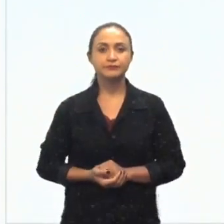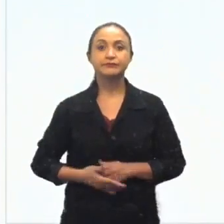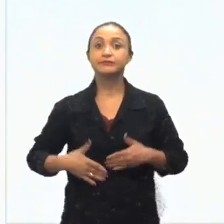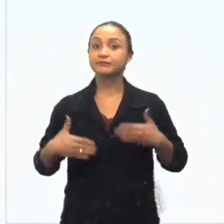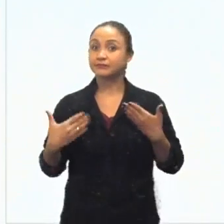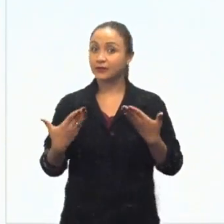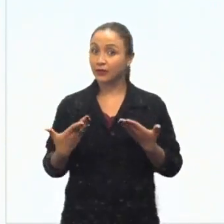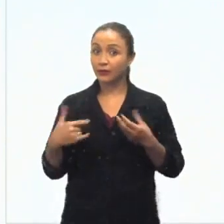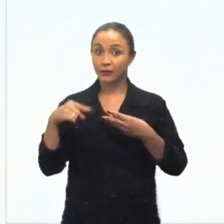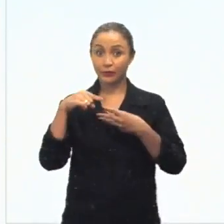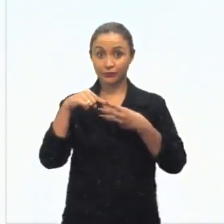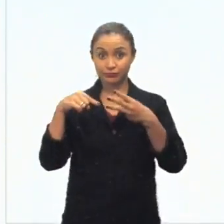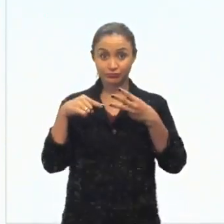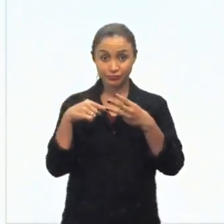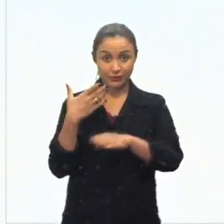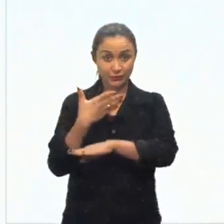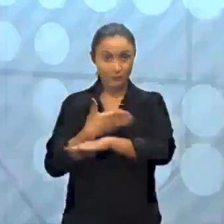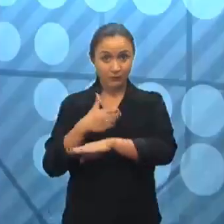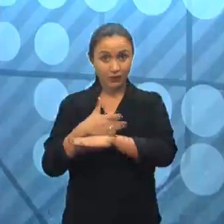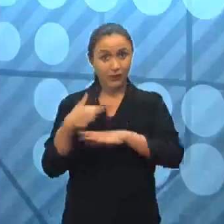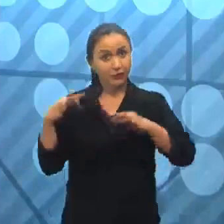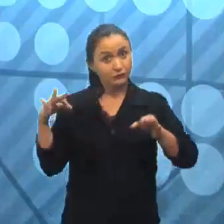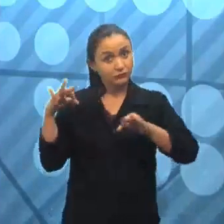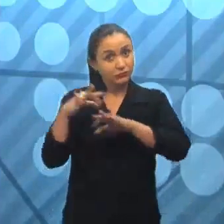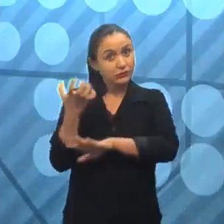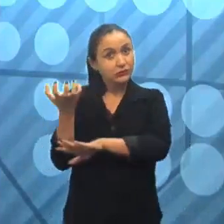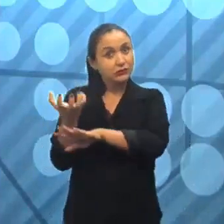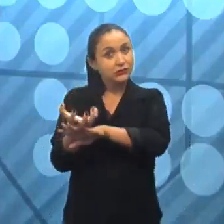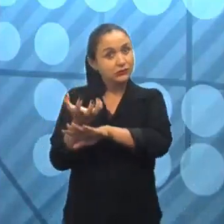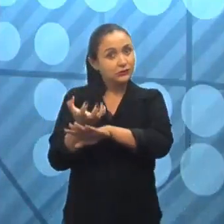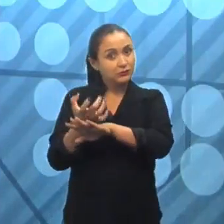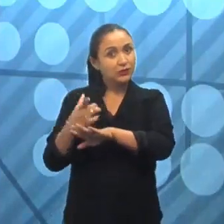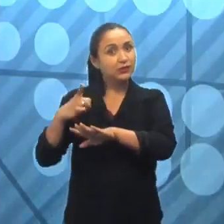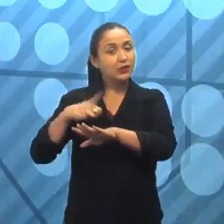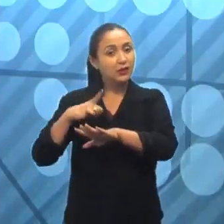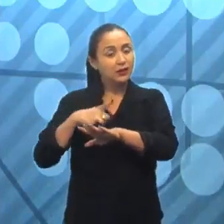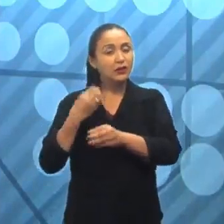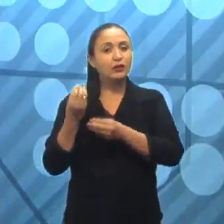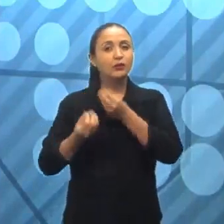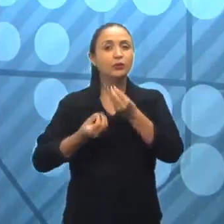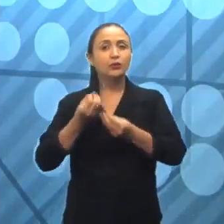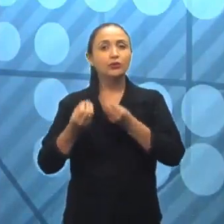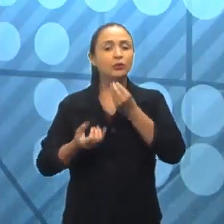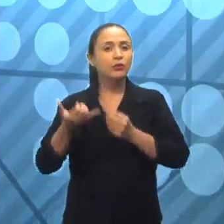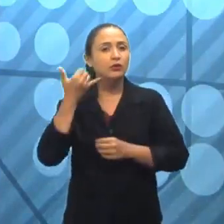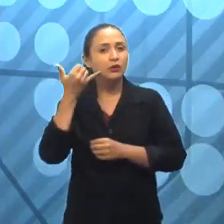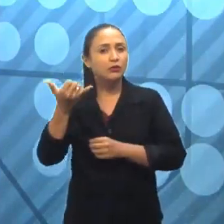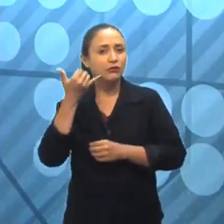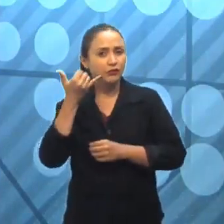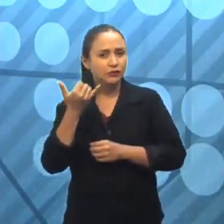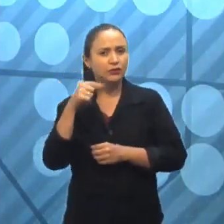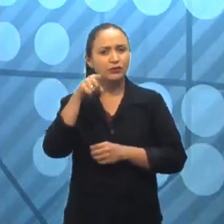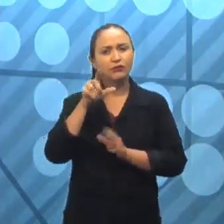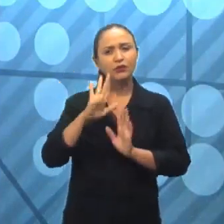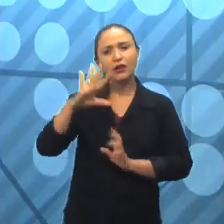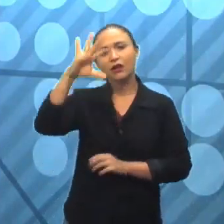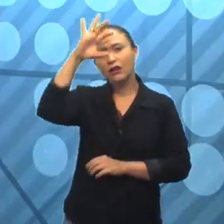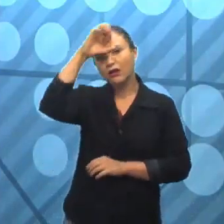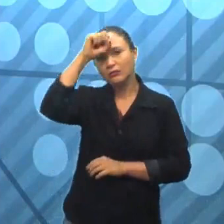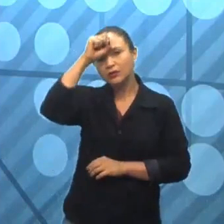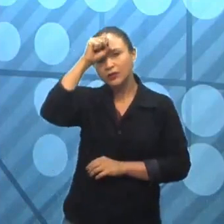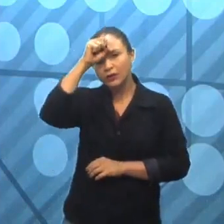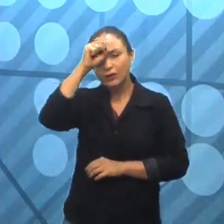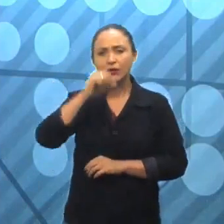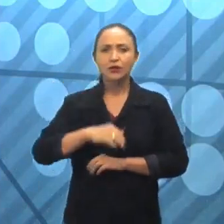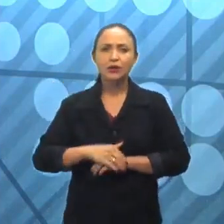Então, com essa terceira prática, a gente encerra a nossa disciplina de princípios de telecomunicação e telefonia, onde você aprendeu,